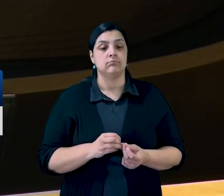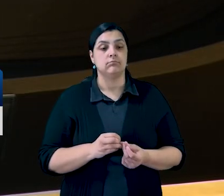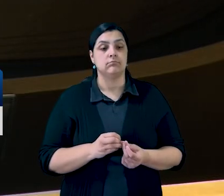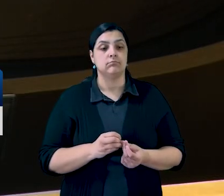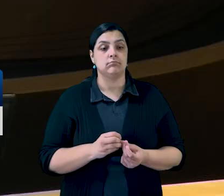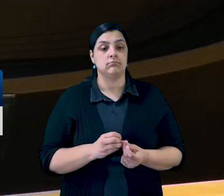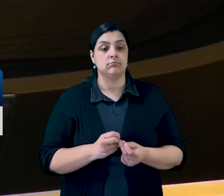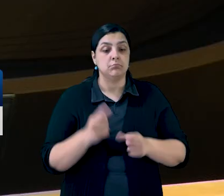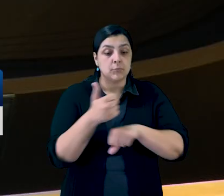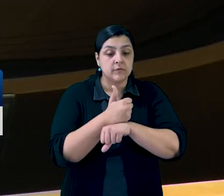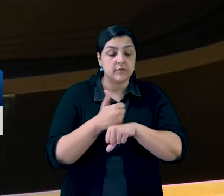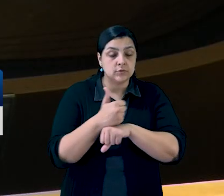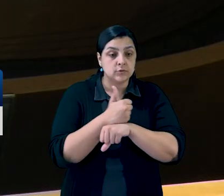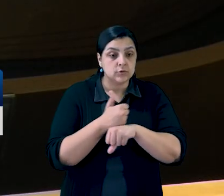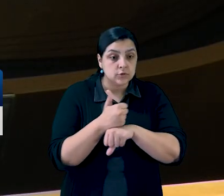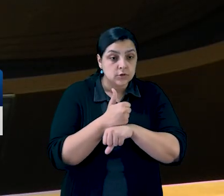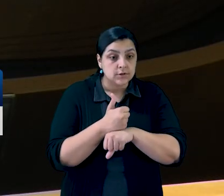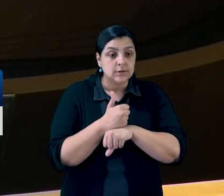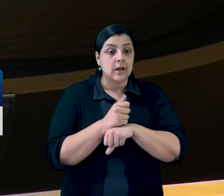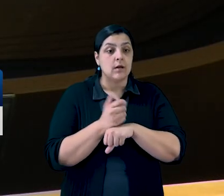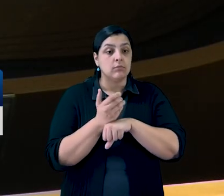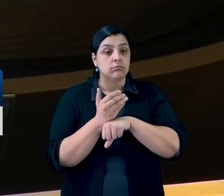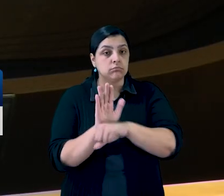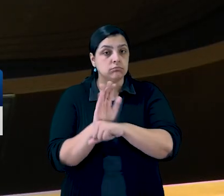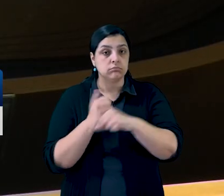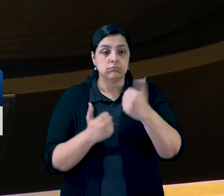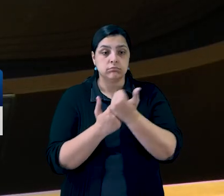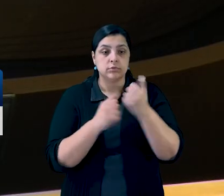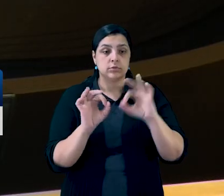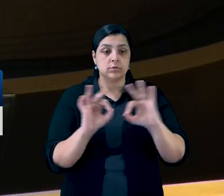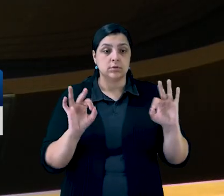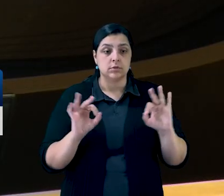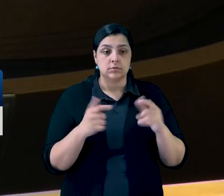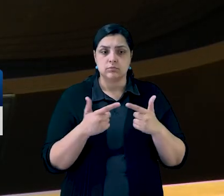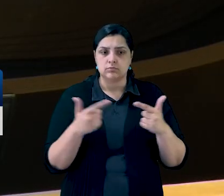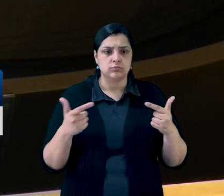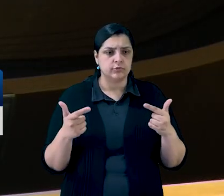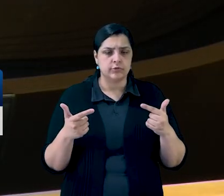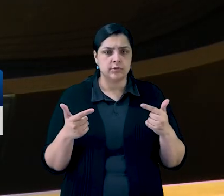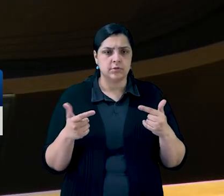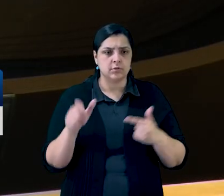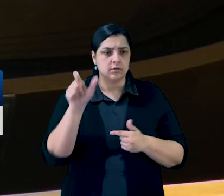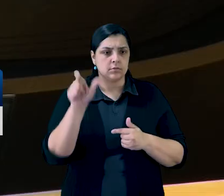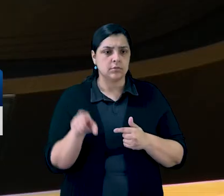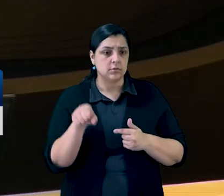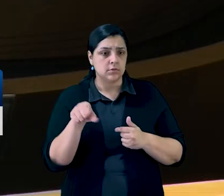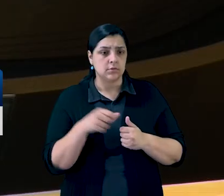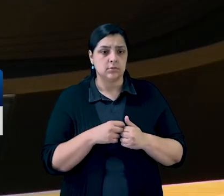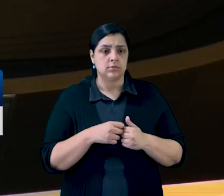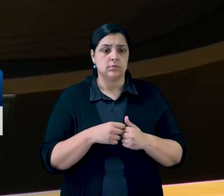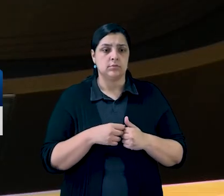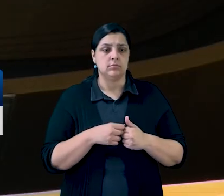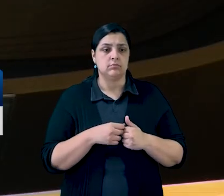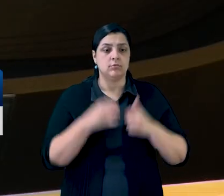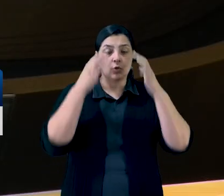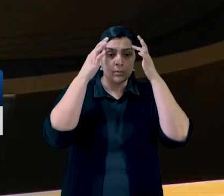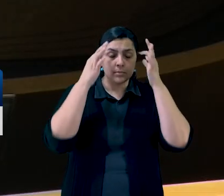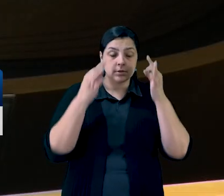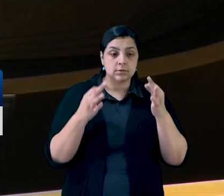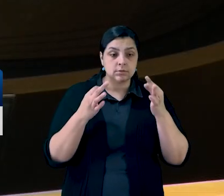no sentido de profissional, no sentido de que não havia da parte dele